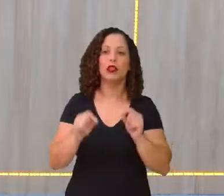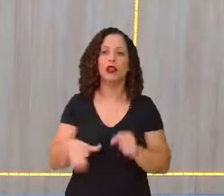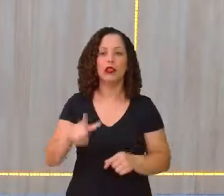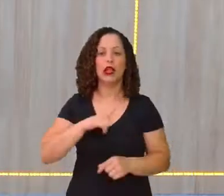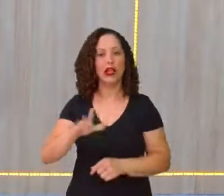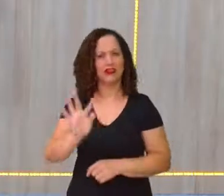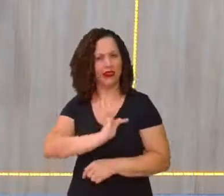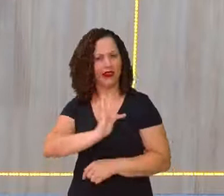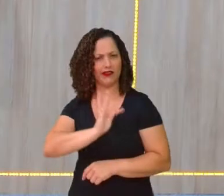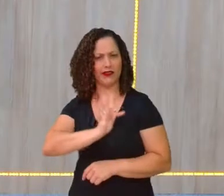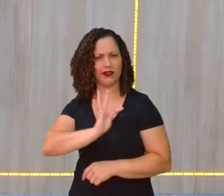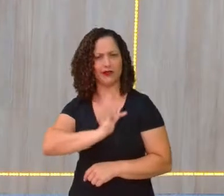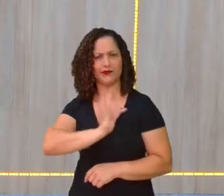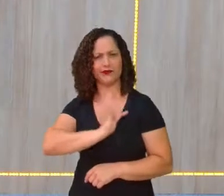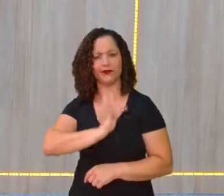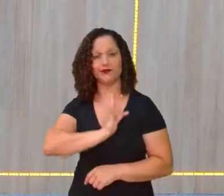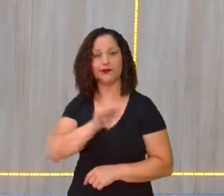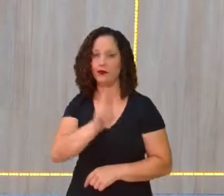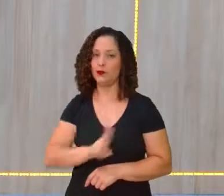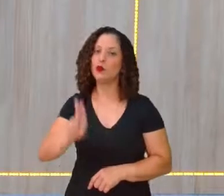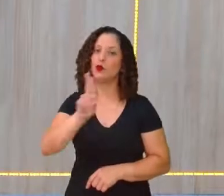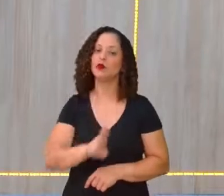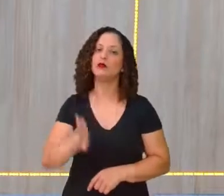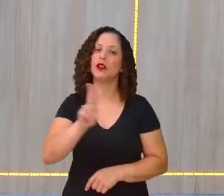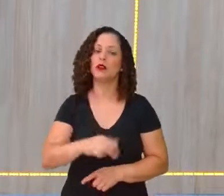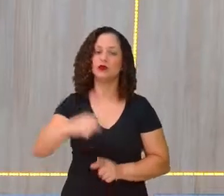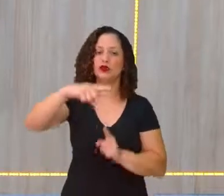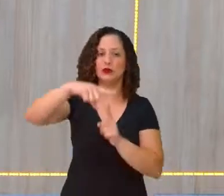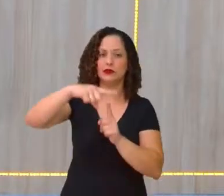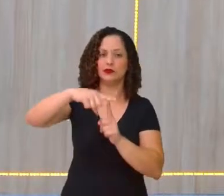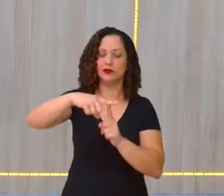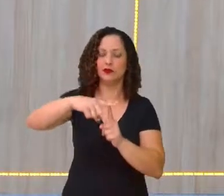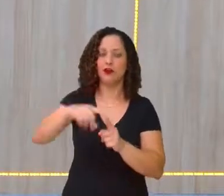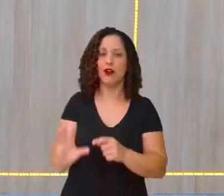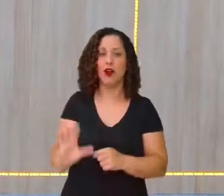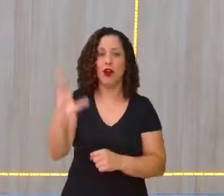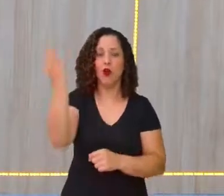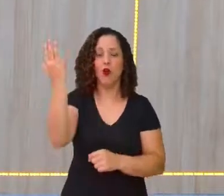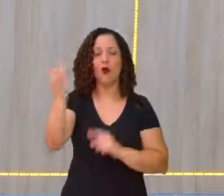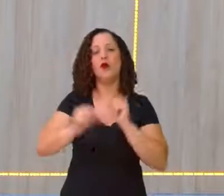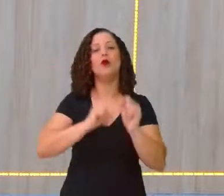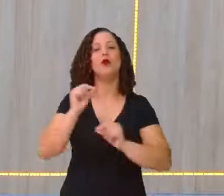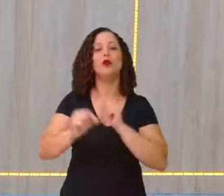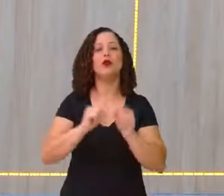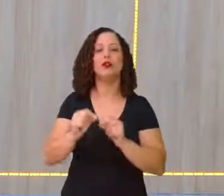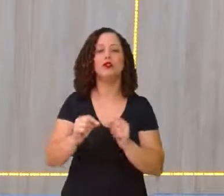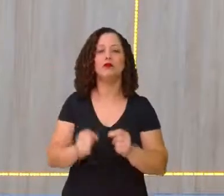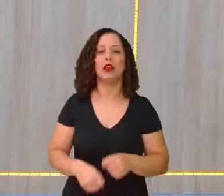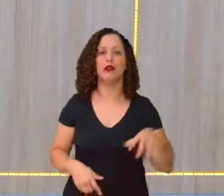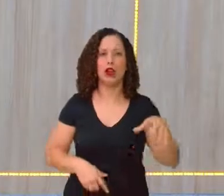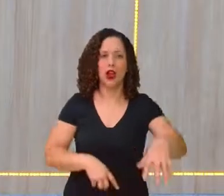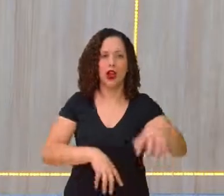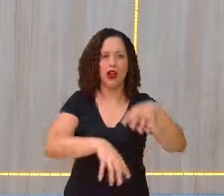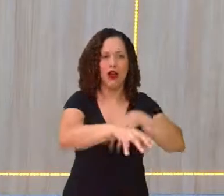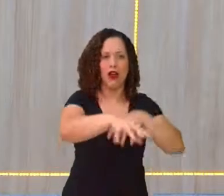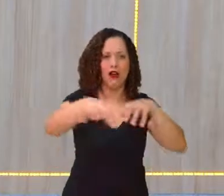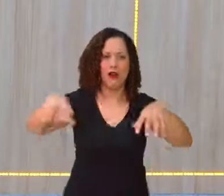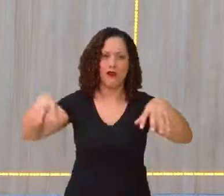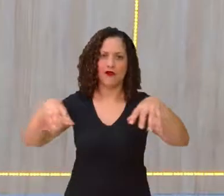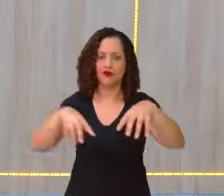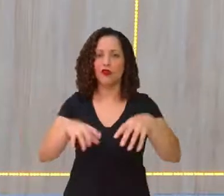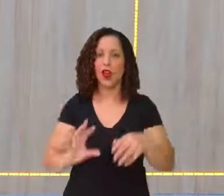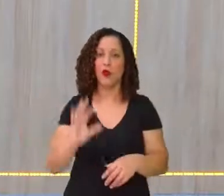defesa. Então, geralmente, né, nas modalidades, acontecem, na maioria delas, independente da